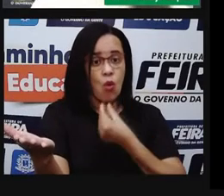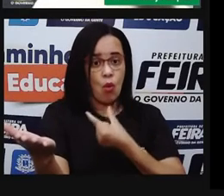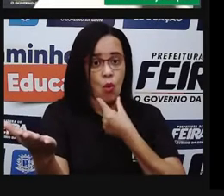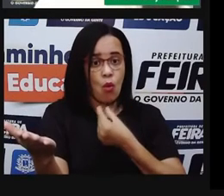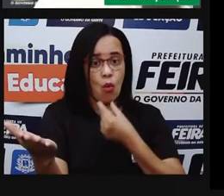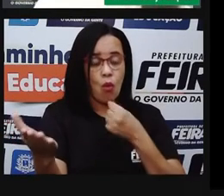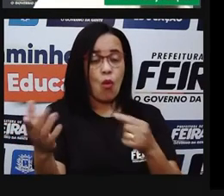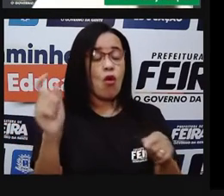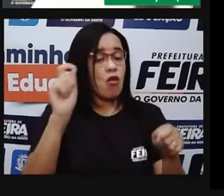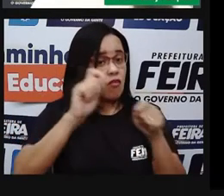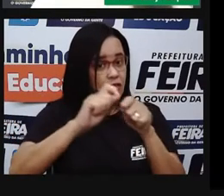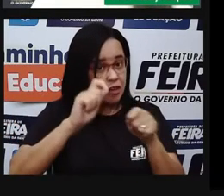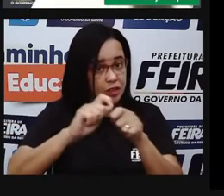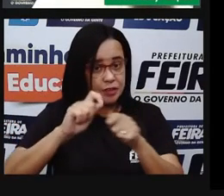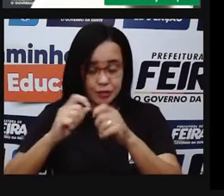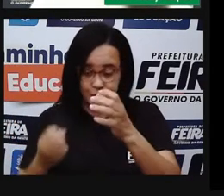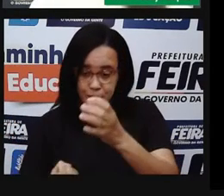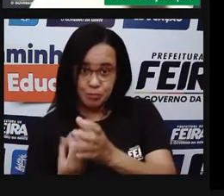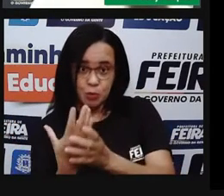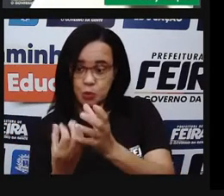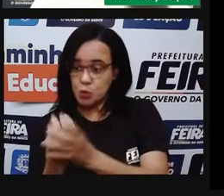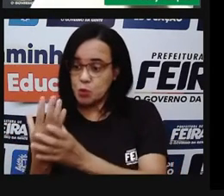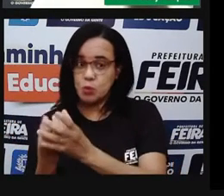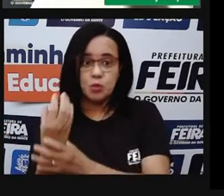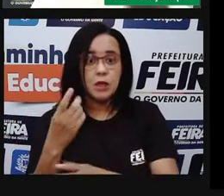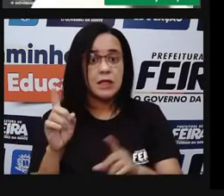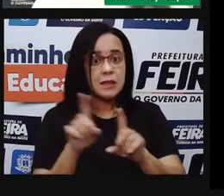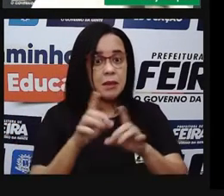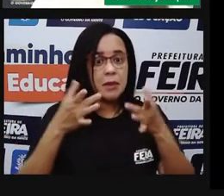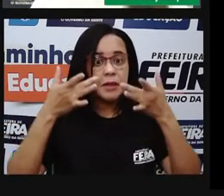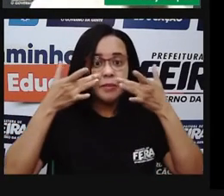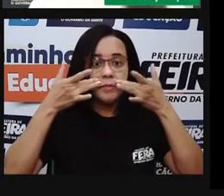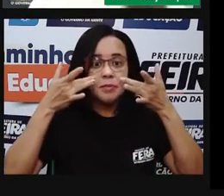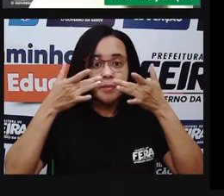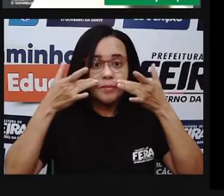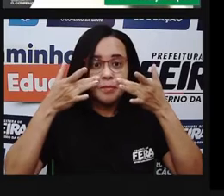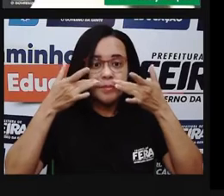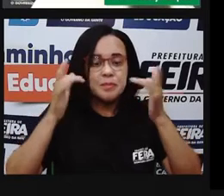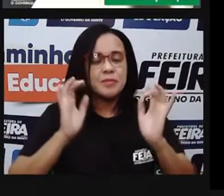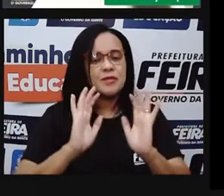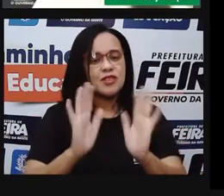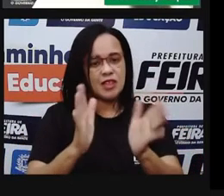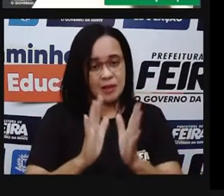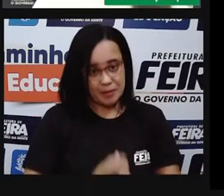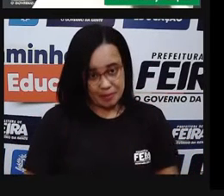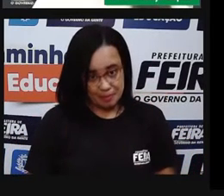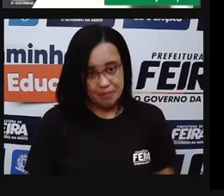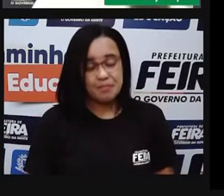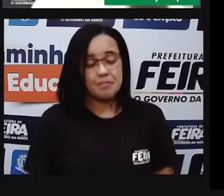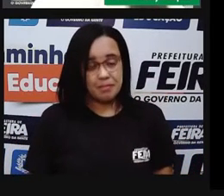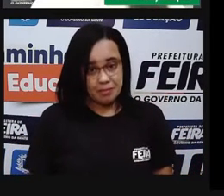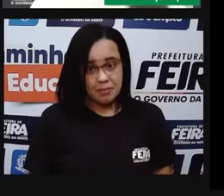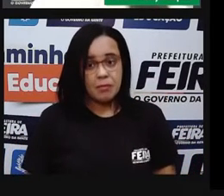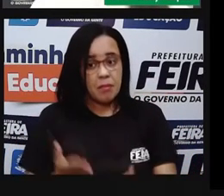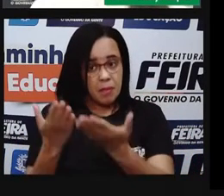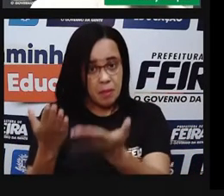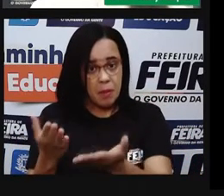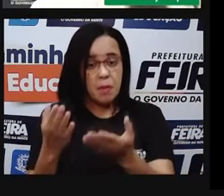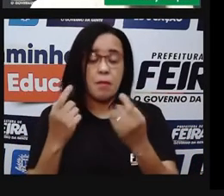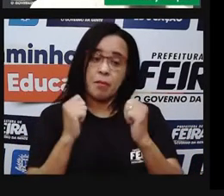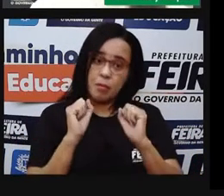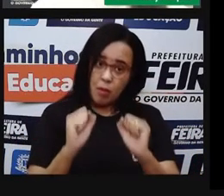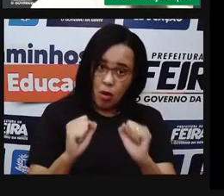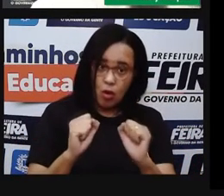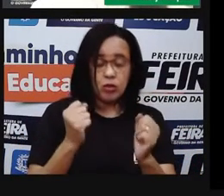a Andorinha Sinhá e Palhaçada do Amor. Tá aí para vocês, né? Deixo como pesquisa, como estudo, para que